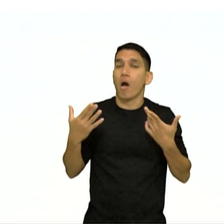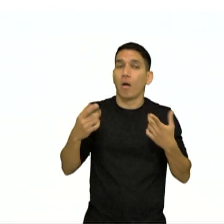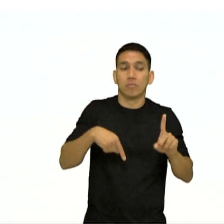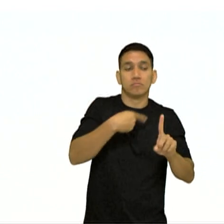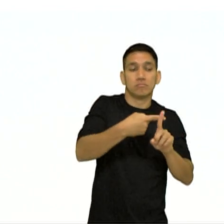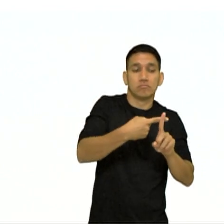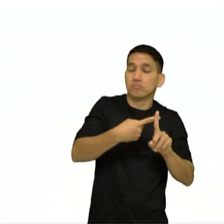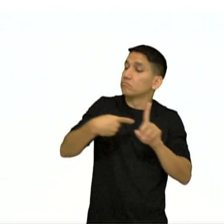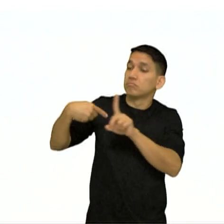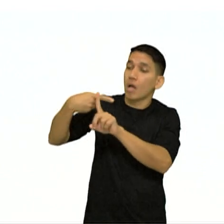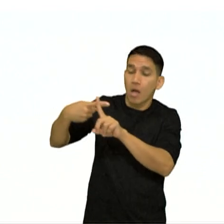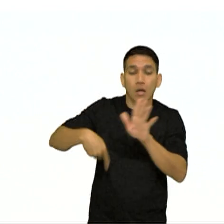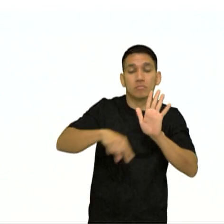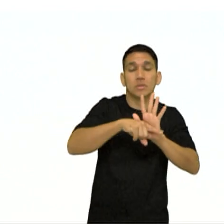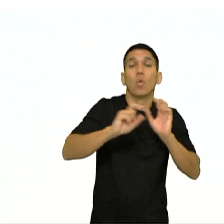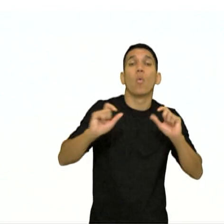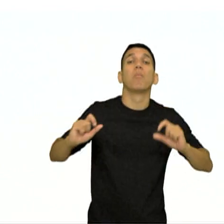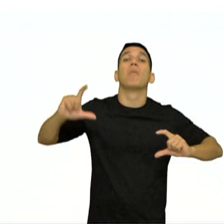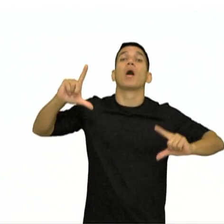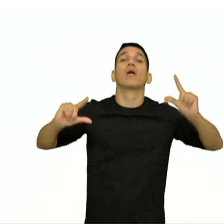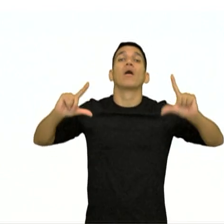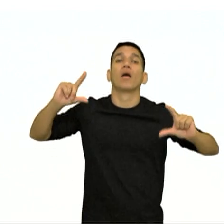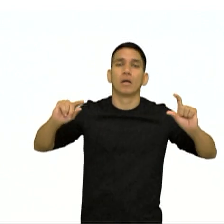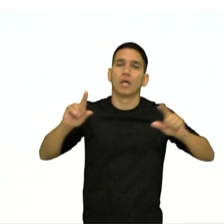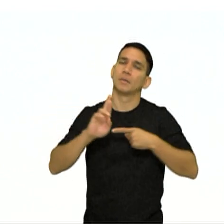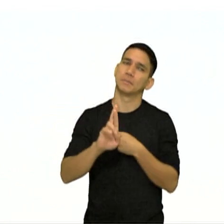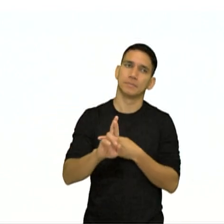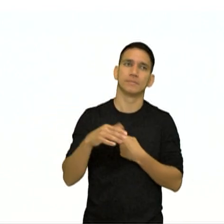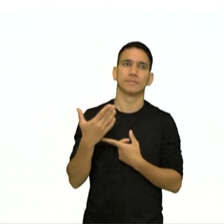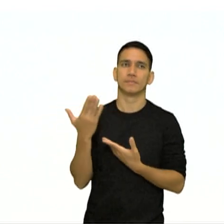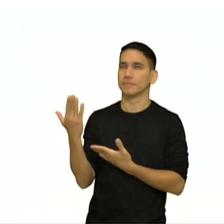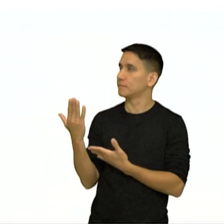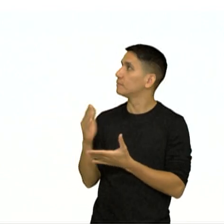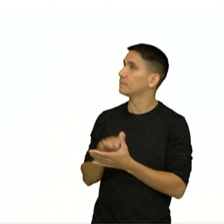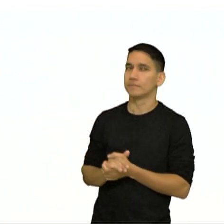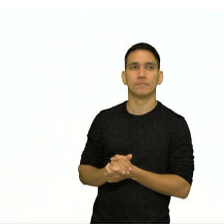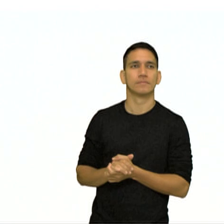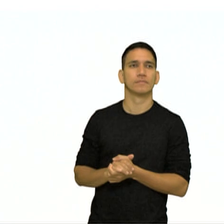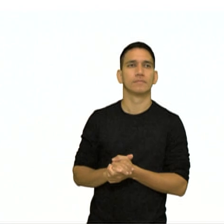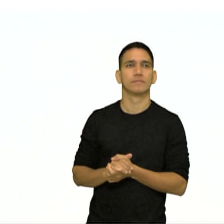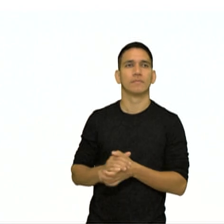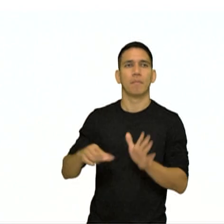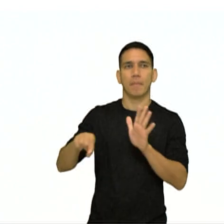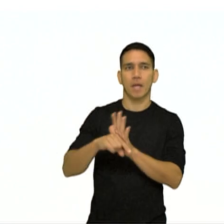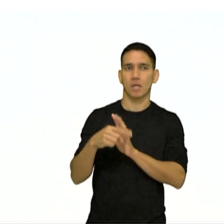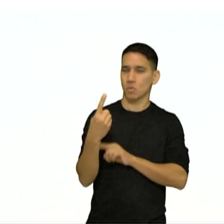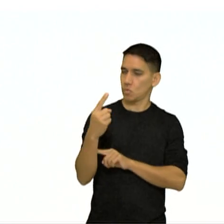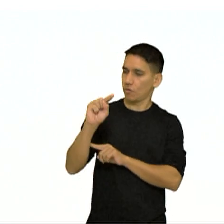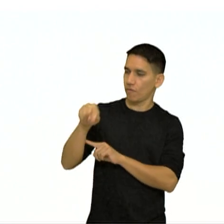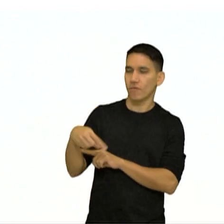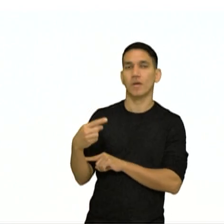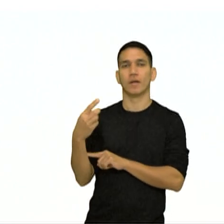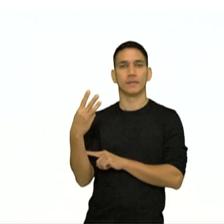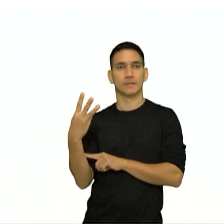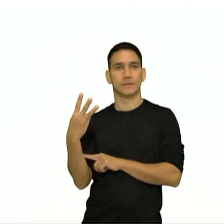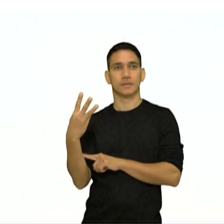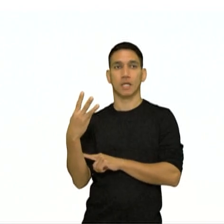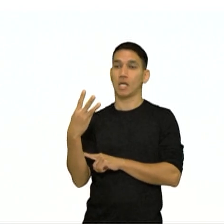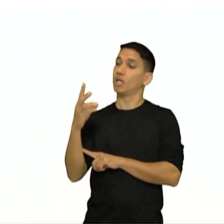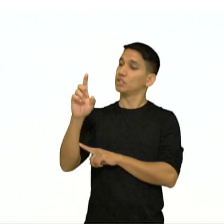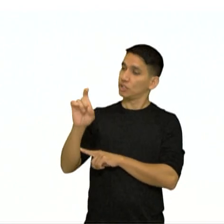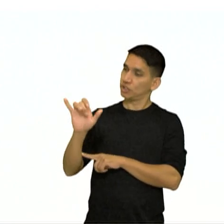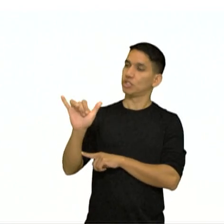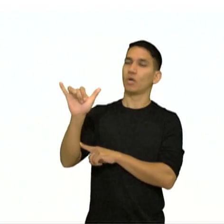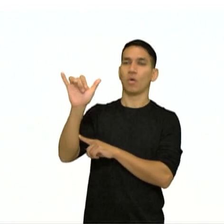Então olha lá 5,8 - 4,5 - 1,3 é Pet x ao quadrado